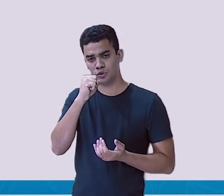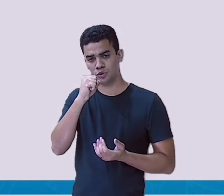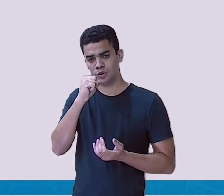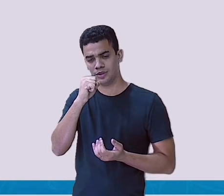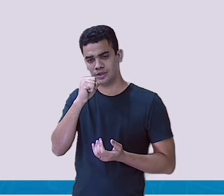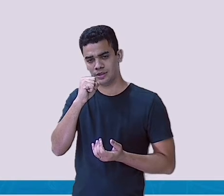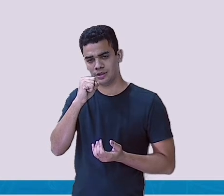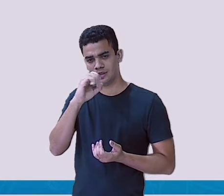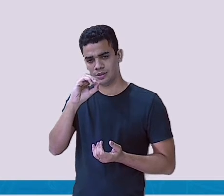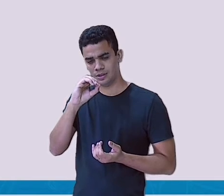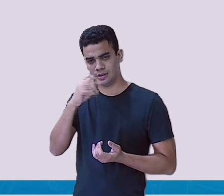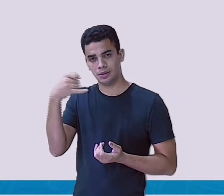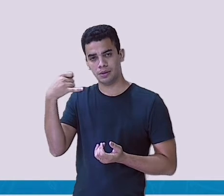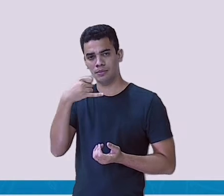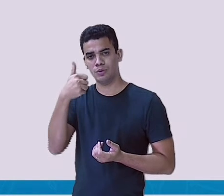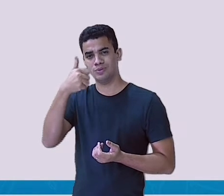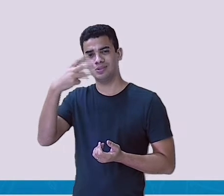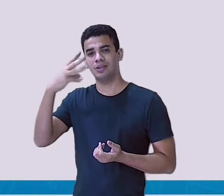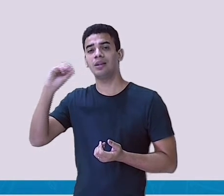130.